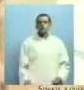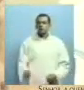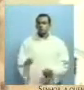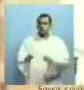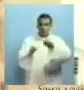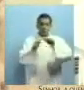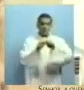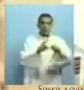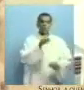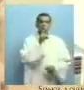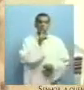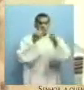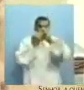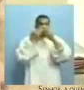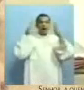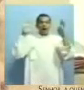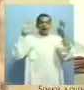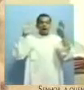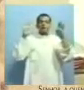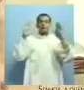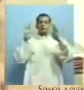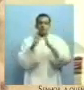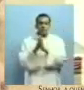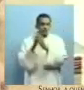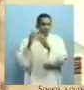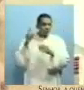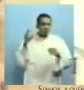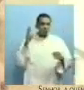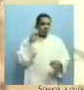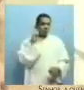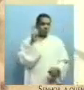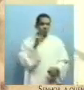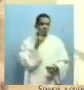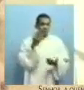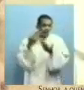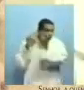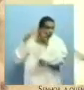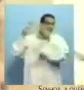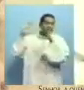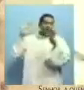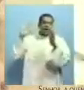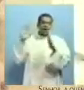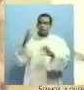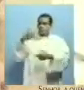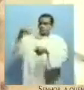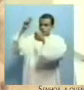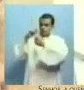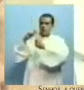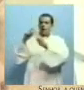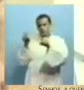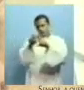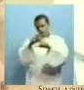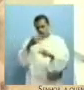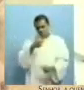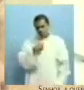mudos falarem e abres os ouvidos dos surdos. Dá-me também a mim,